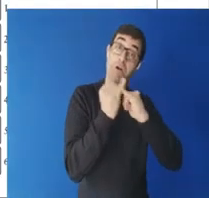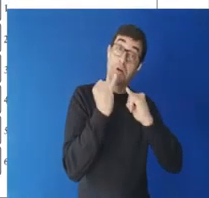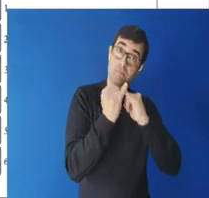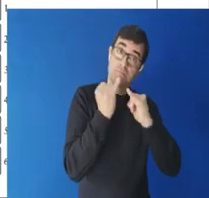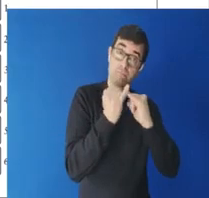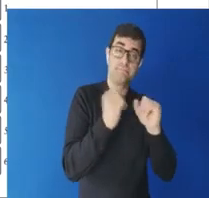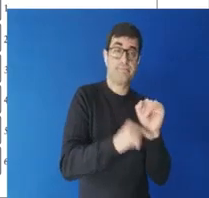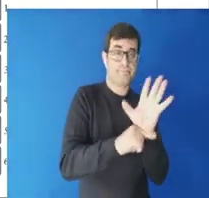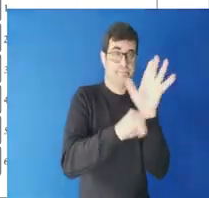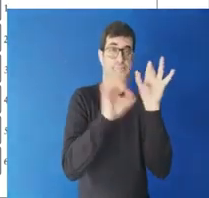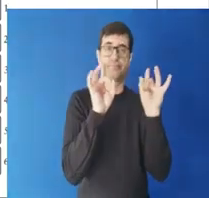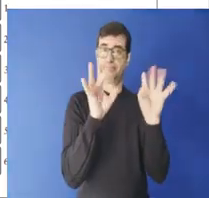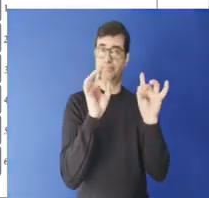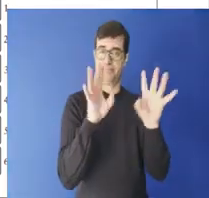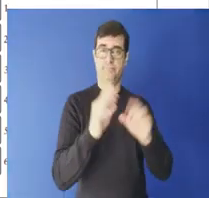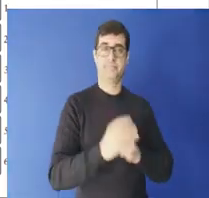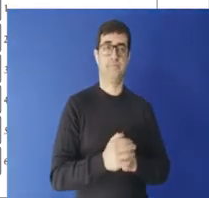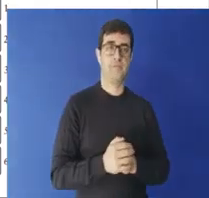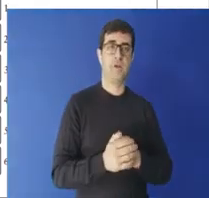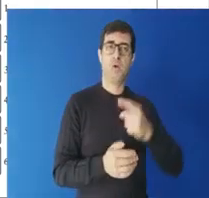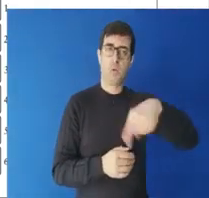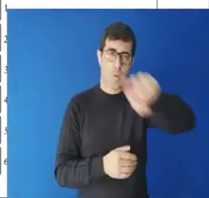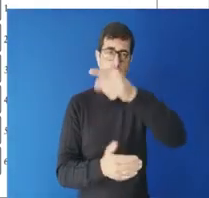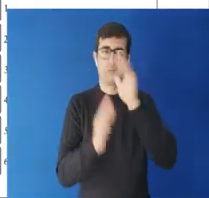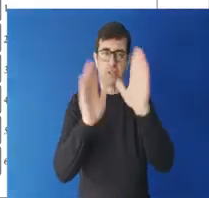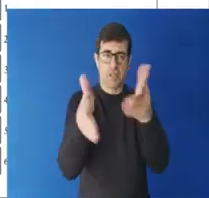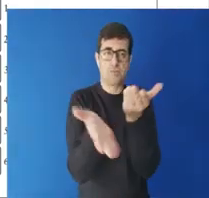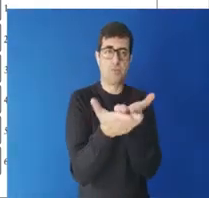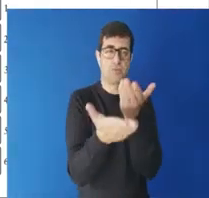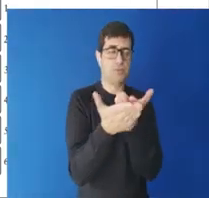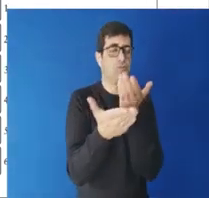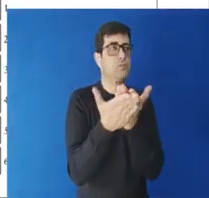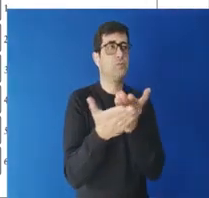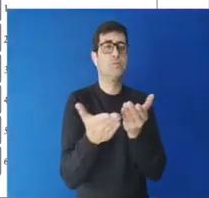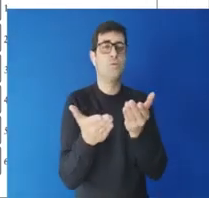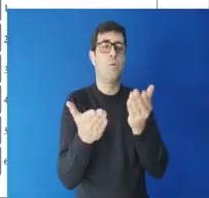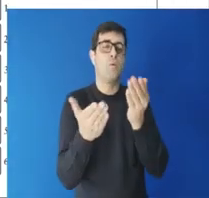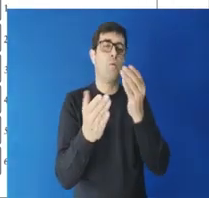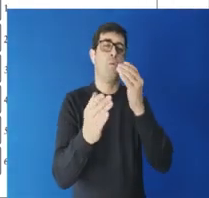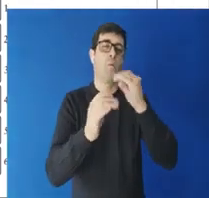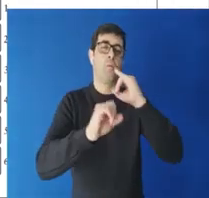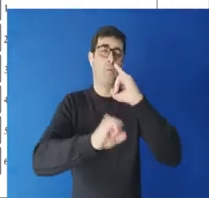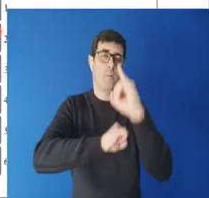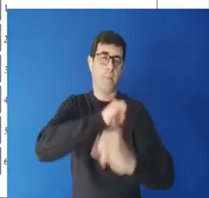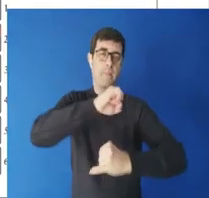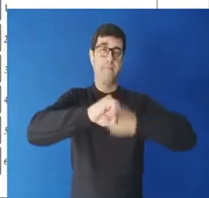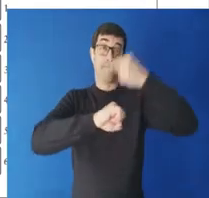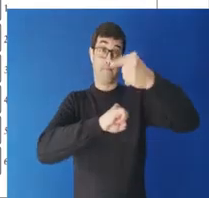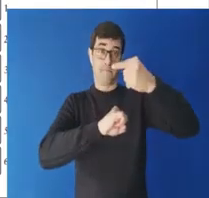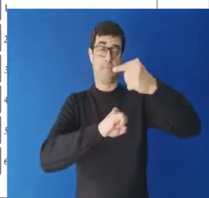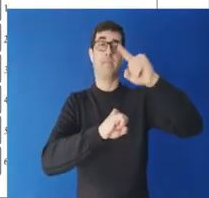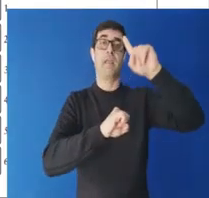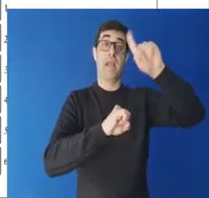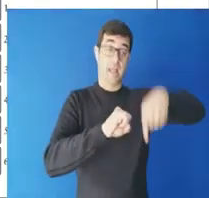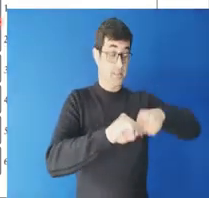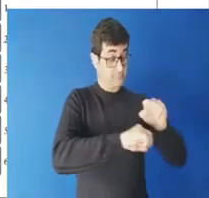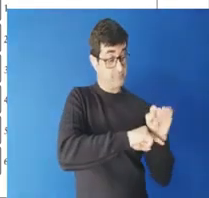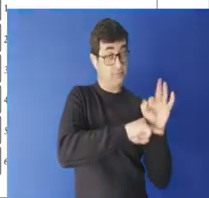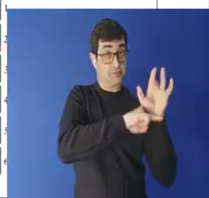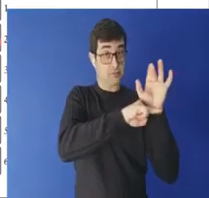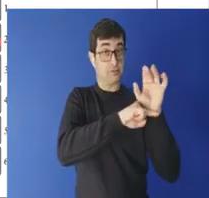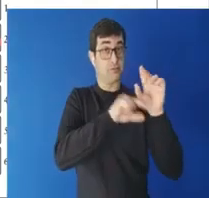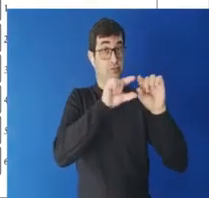vimos que os ânions atingem geralmente a configuração do seu gás nobre, né?